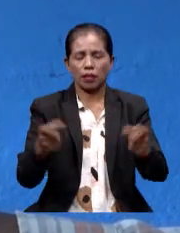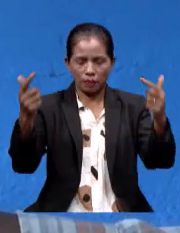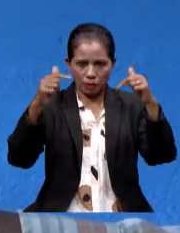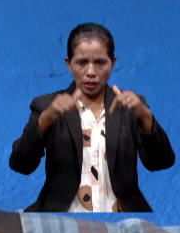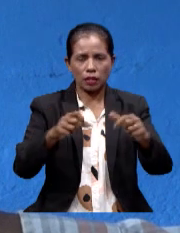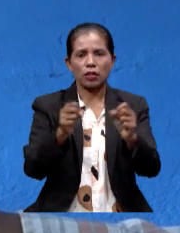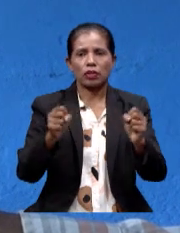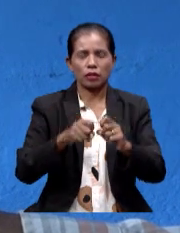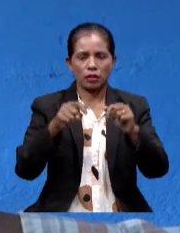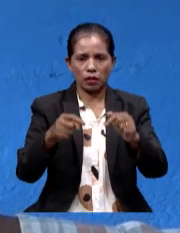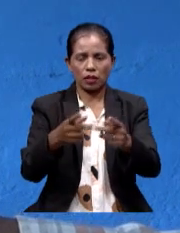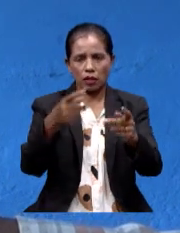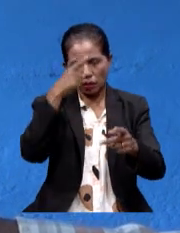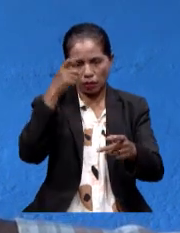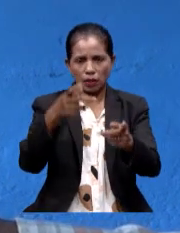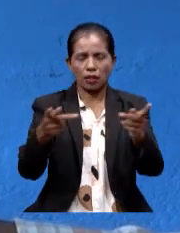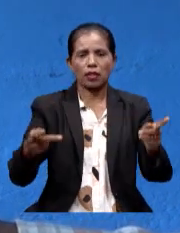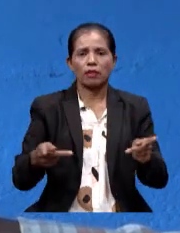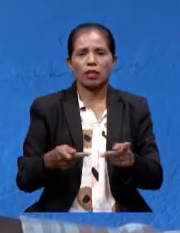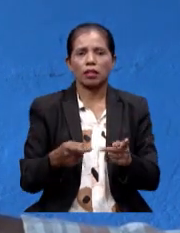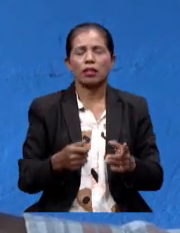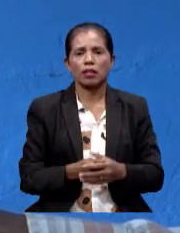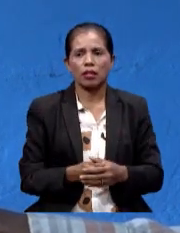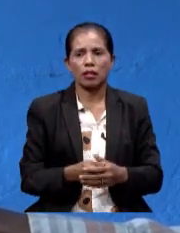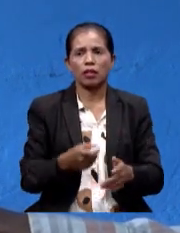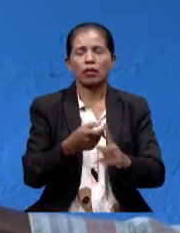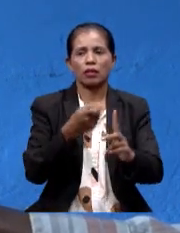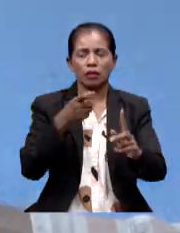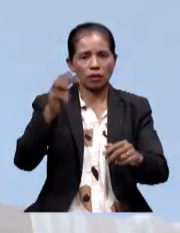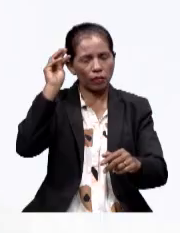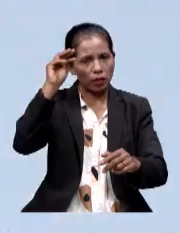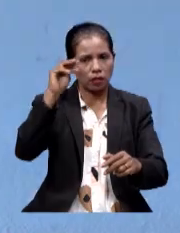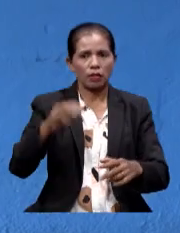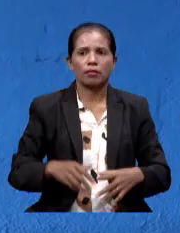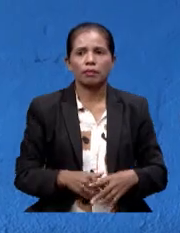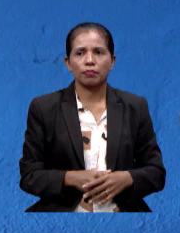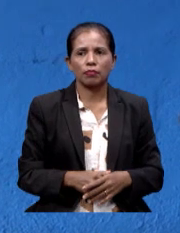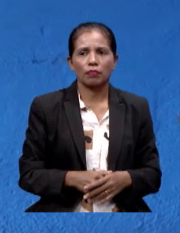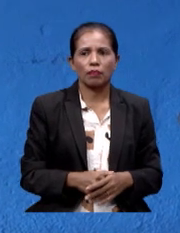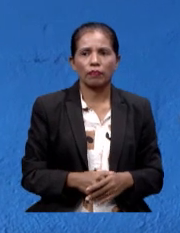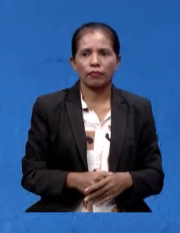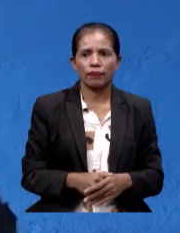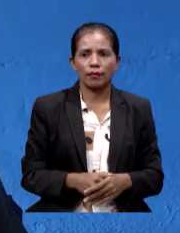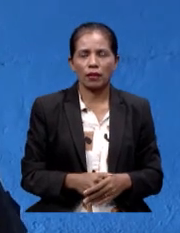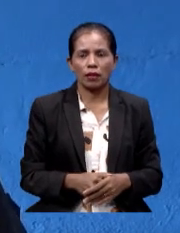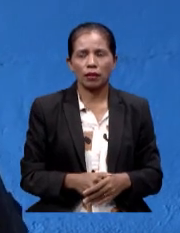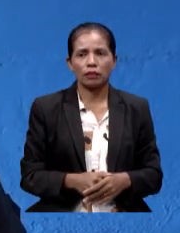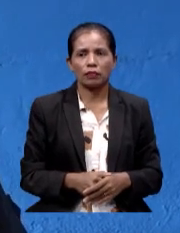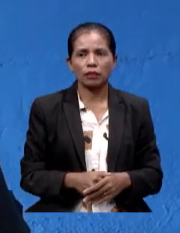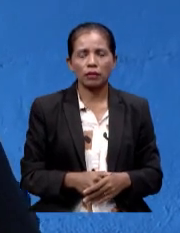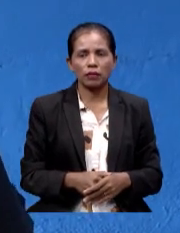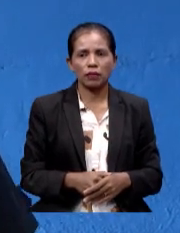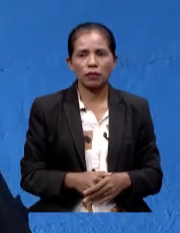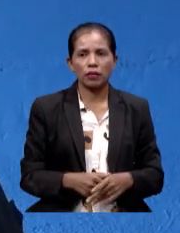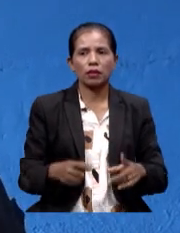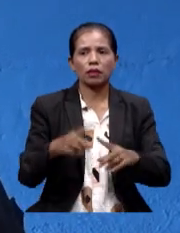ida ne kan centro legalidade ida husi ministério nian ohi hetang